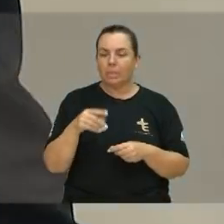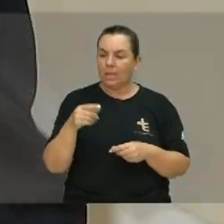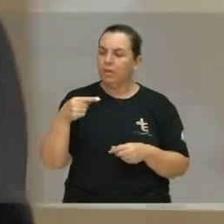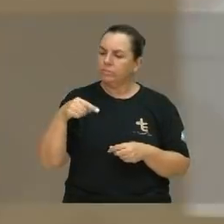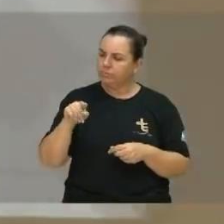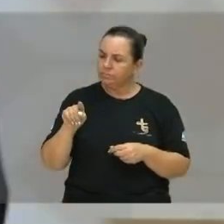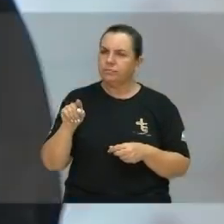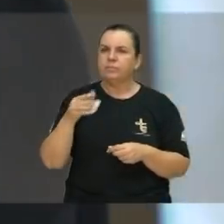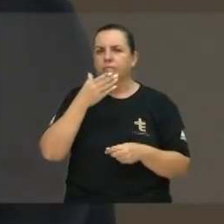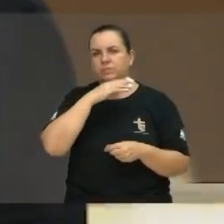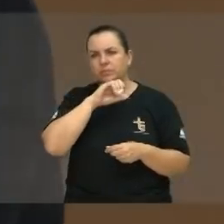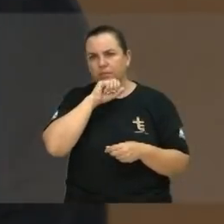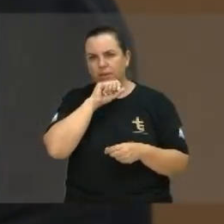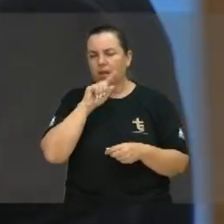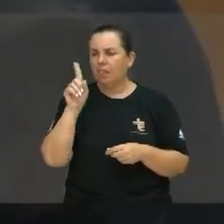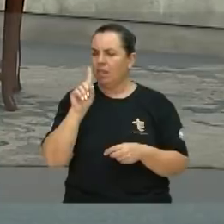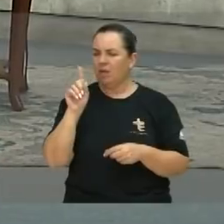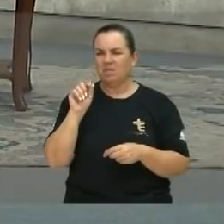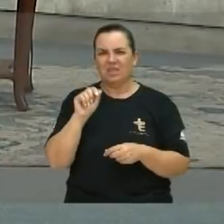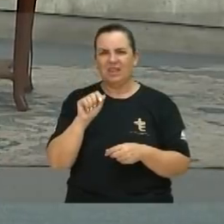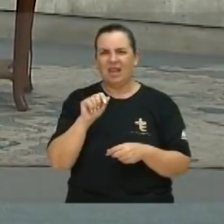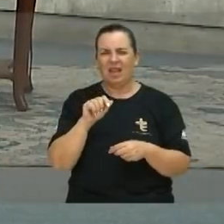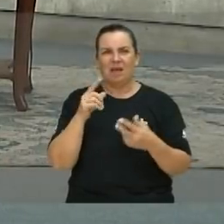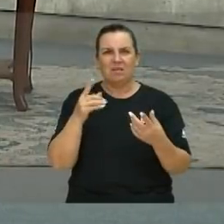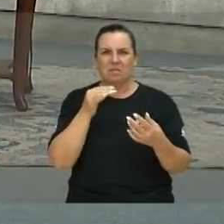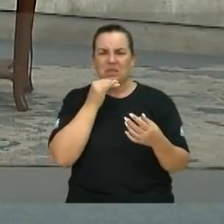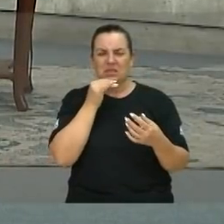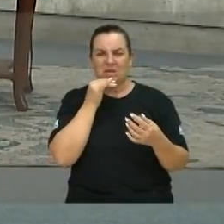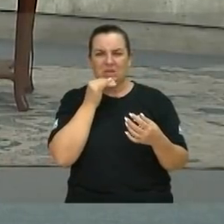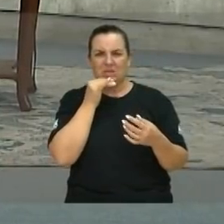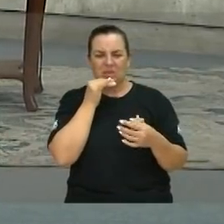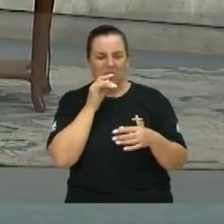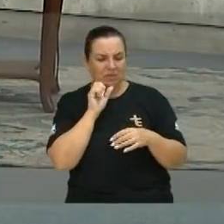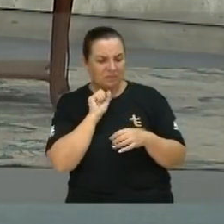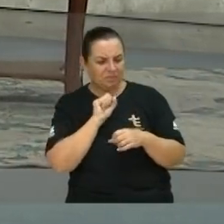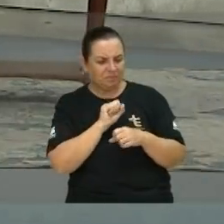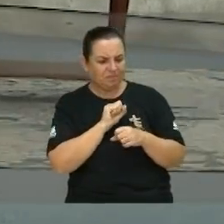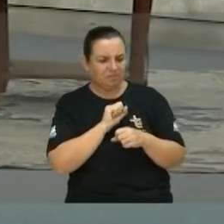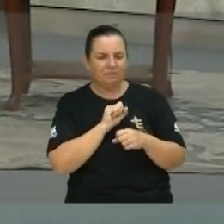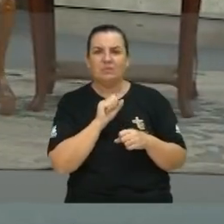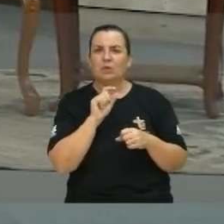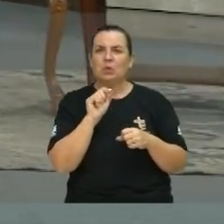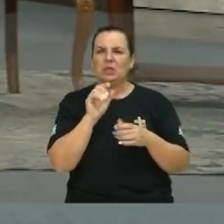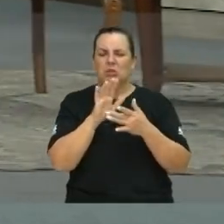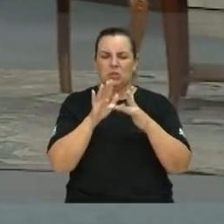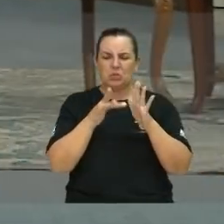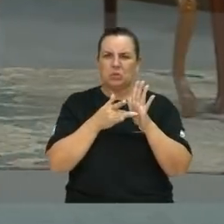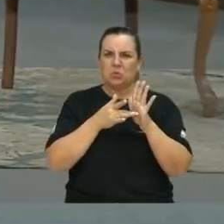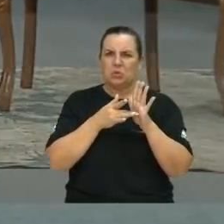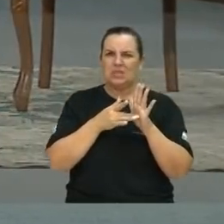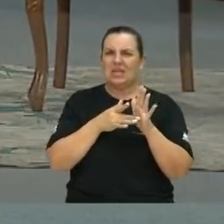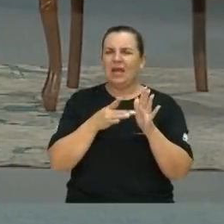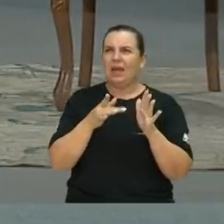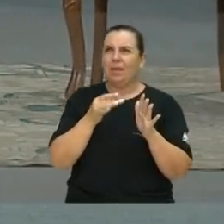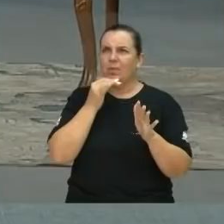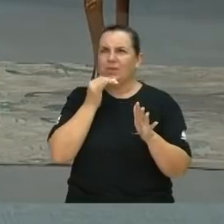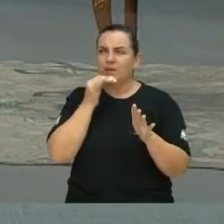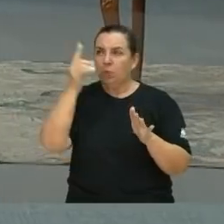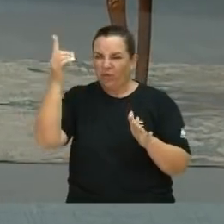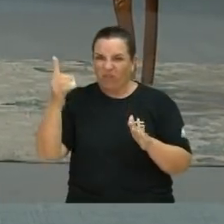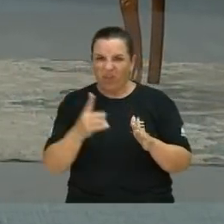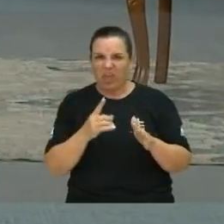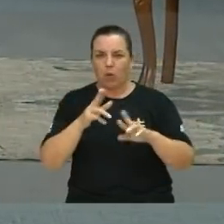do pai não será afetada meninão a condição de jesus de enviado do pai não será